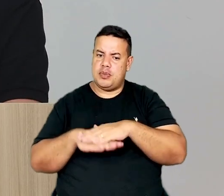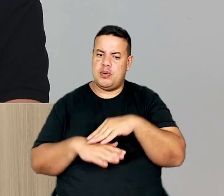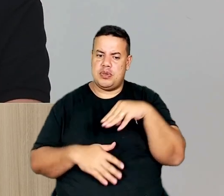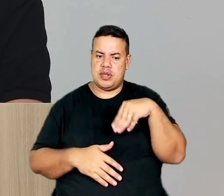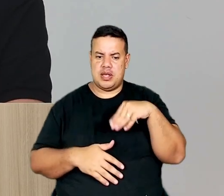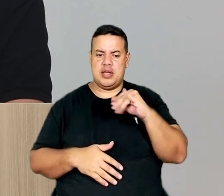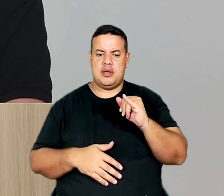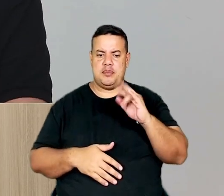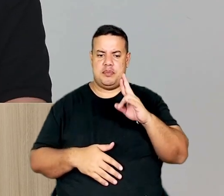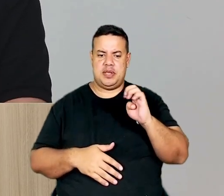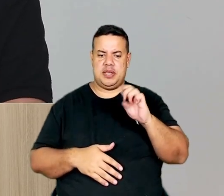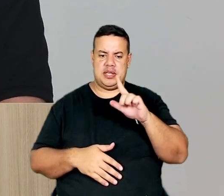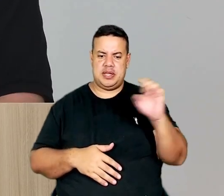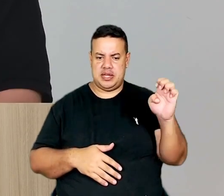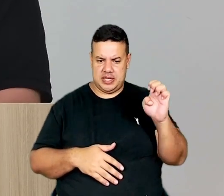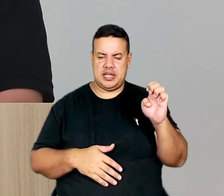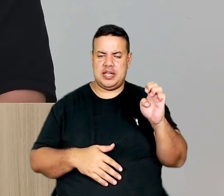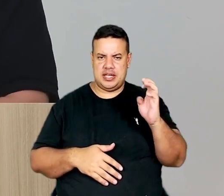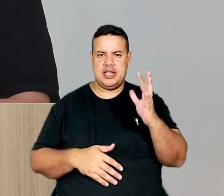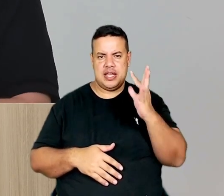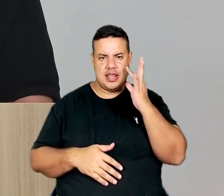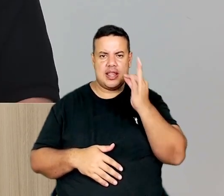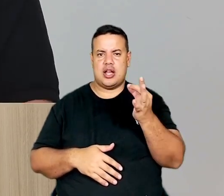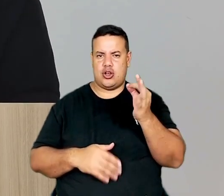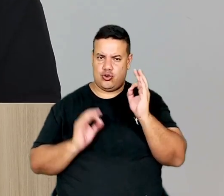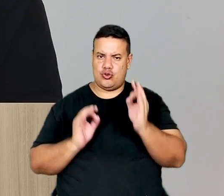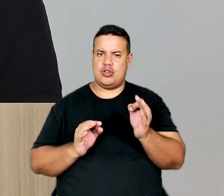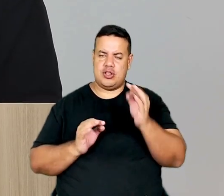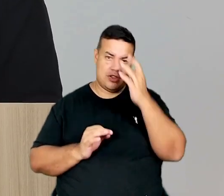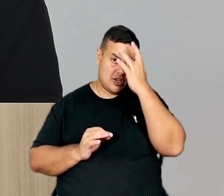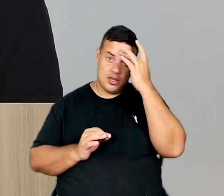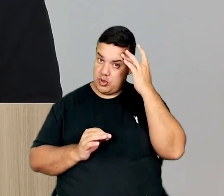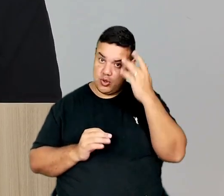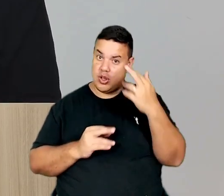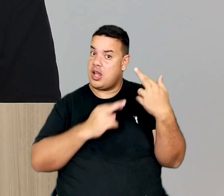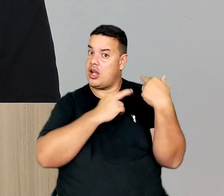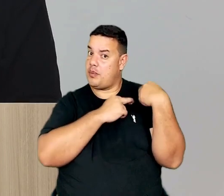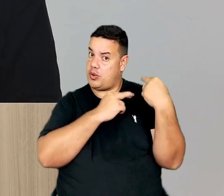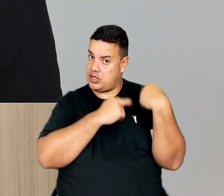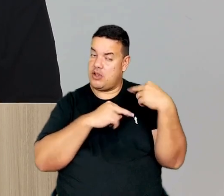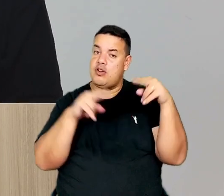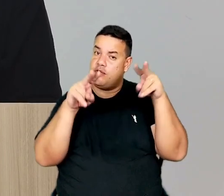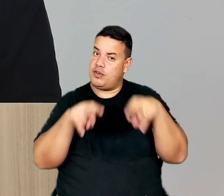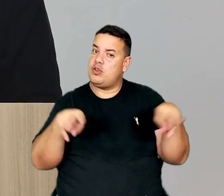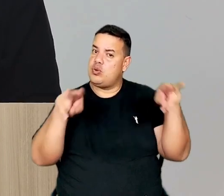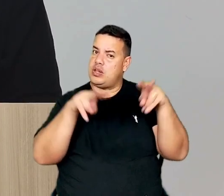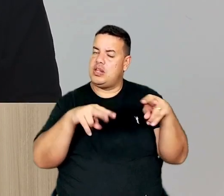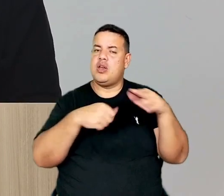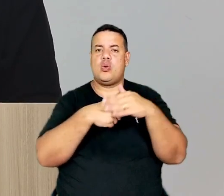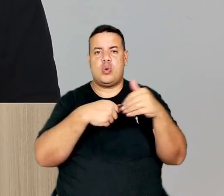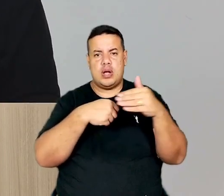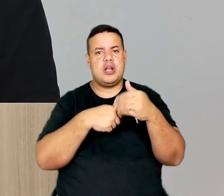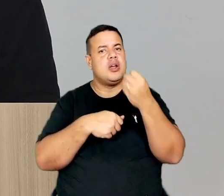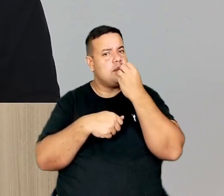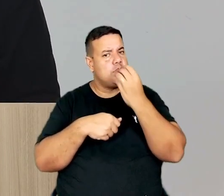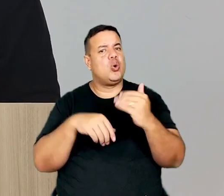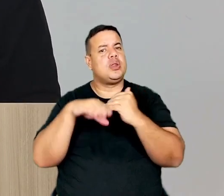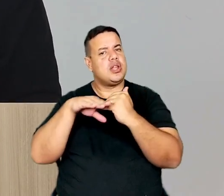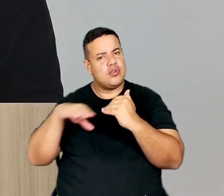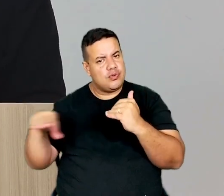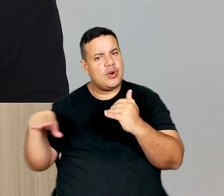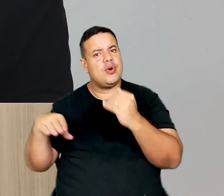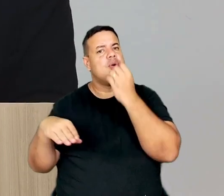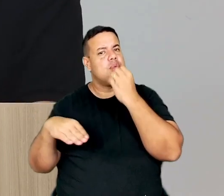olho nisso. Pedir para as pessoas responsáveis aí para dar uma olhada com carinho lá, porque é bom ter asfalto, é bom ter